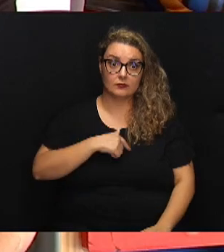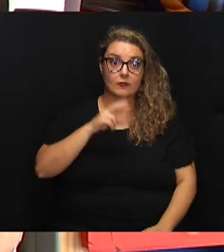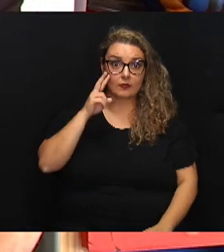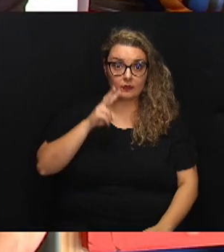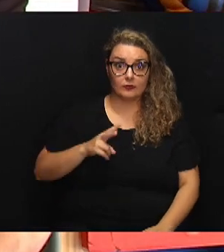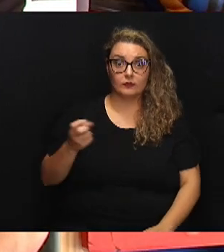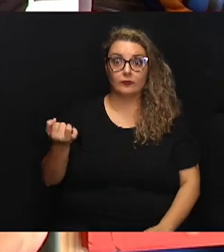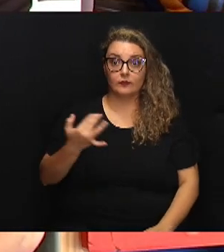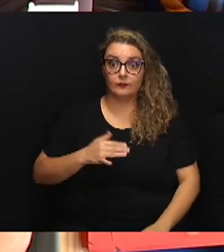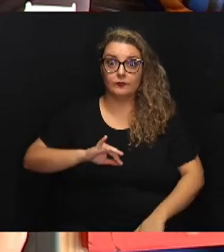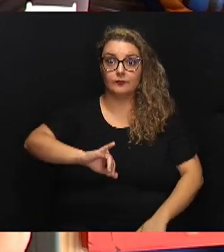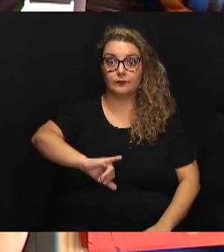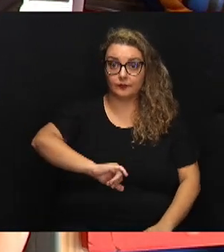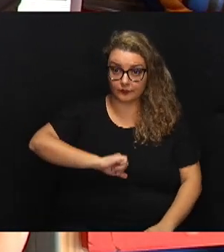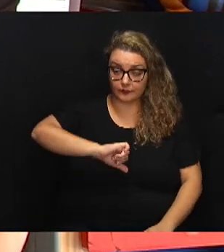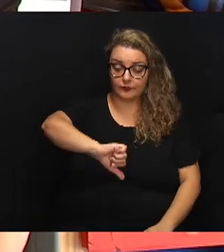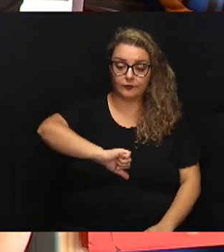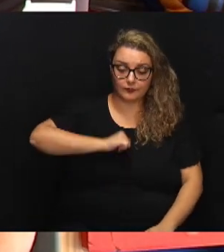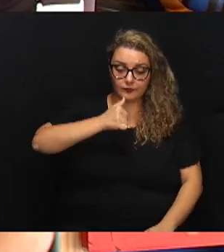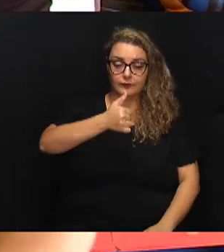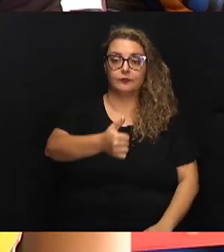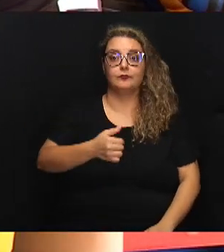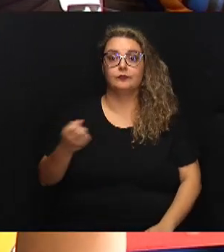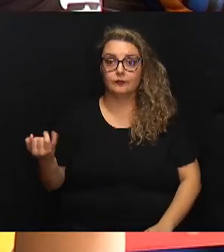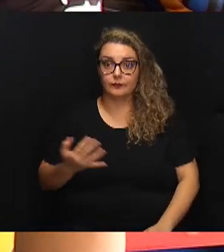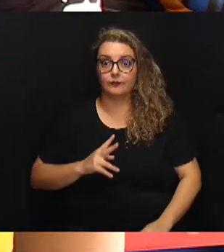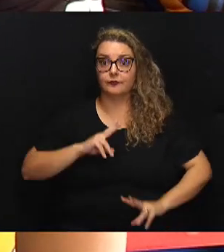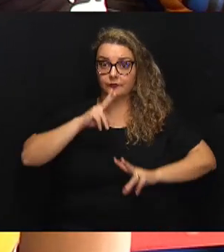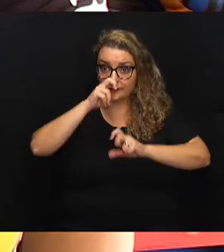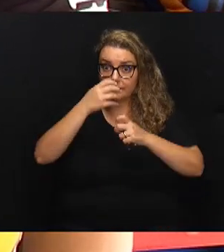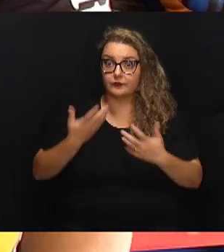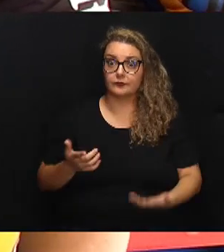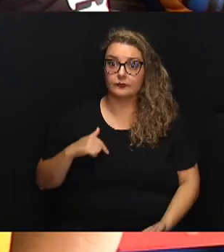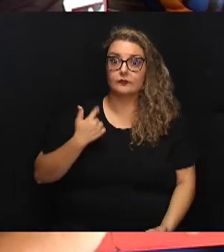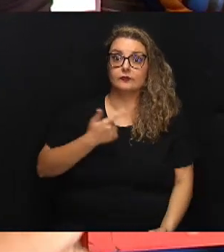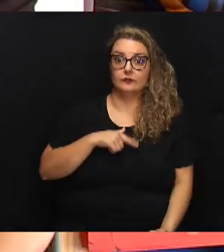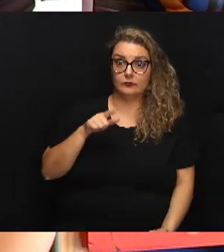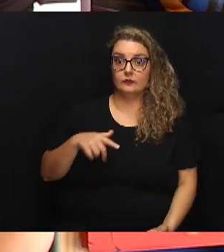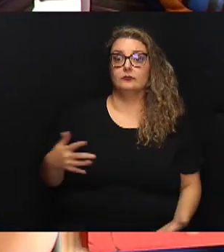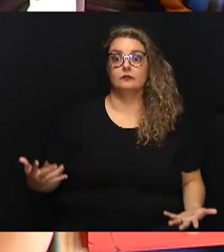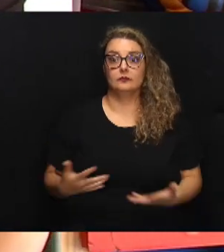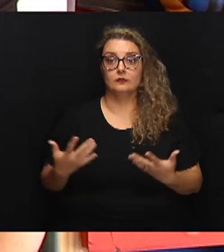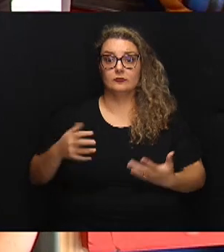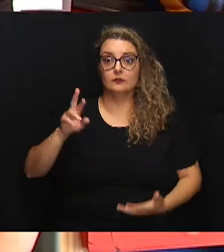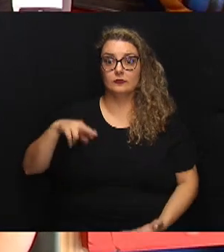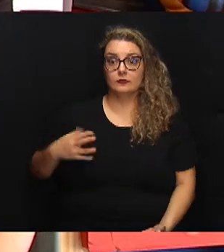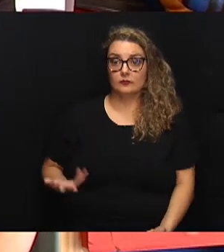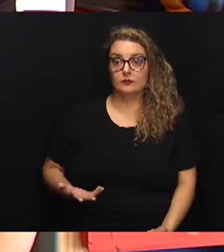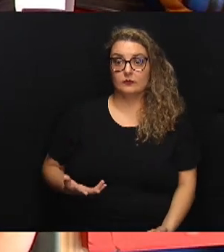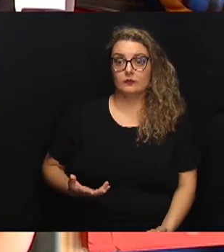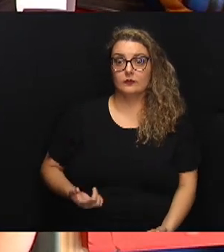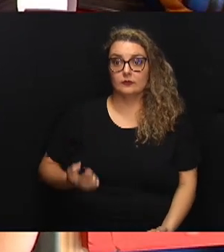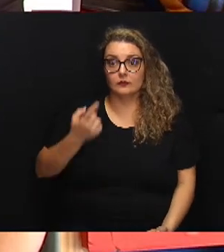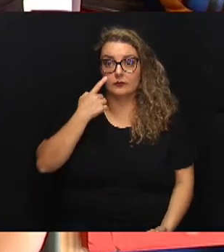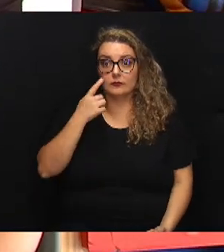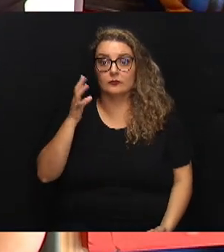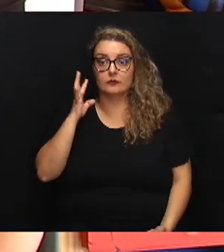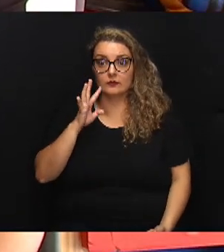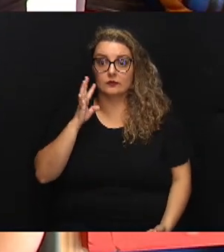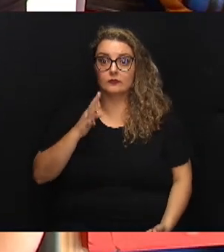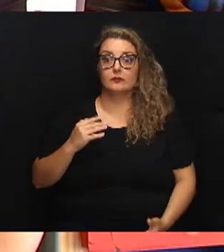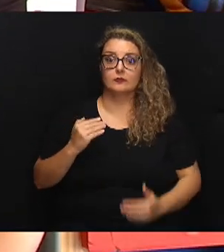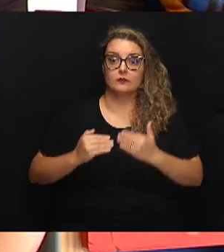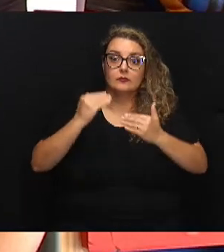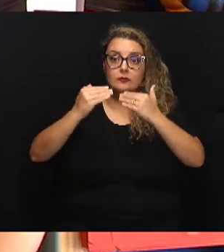que elas são resilientes, o quanto que elas são fortes. E isso, pra gente, é o que motiva, né? Eu vejo que é muito bacana desenvolver